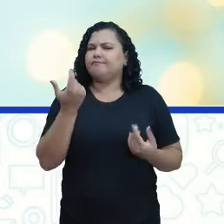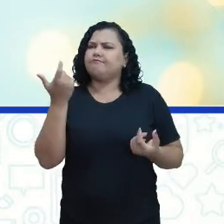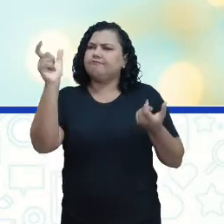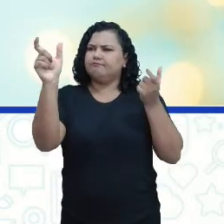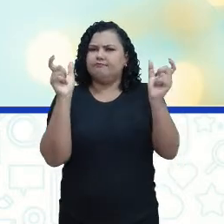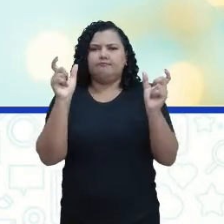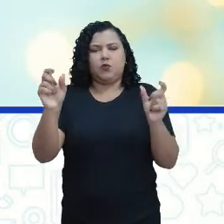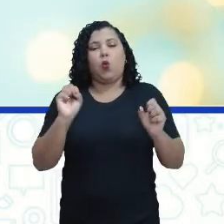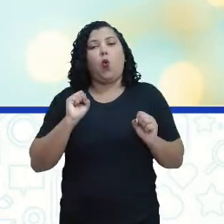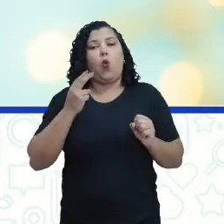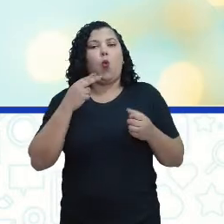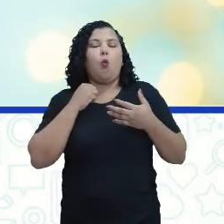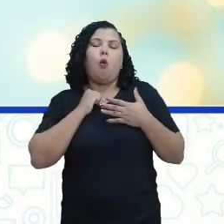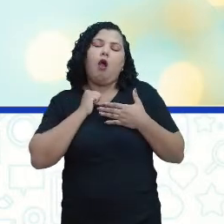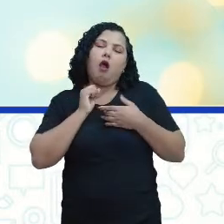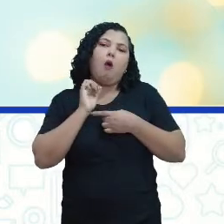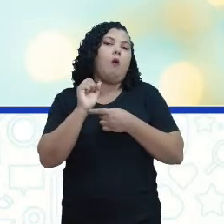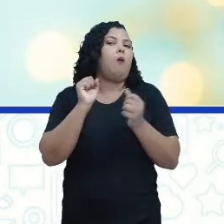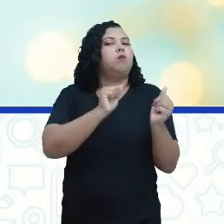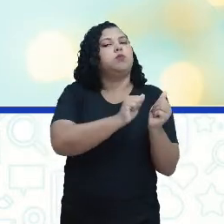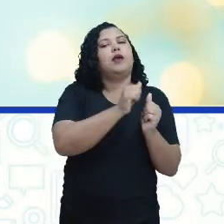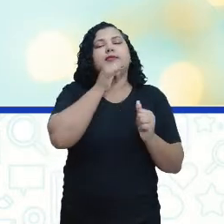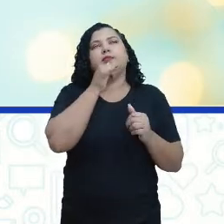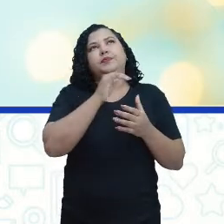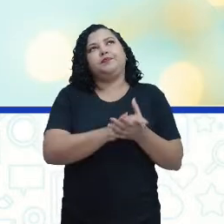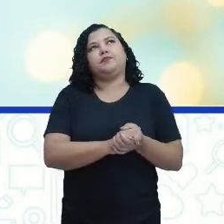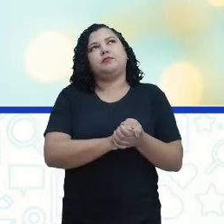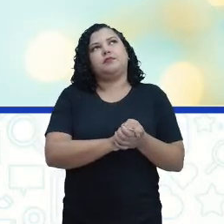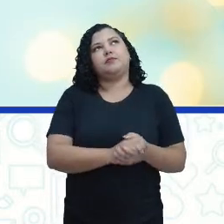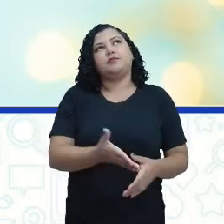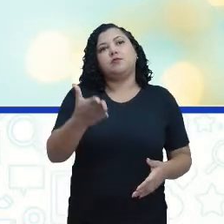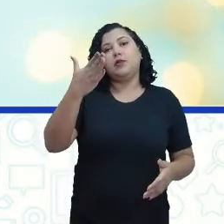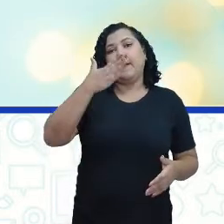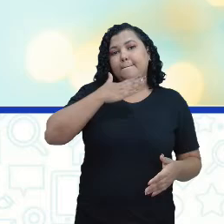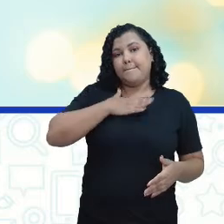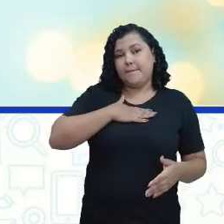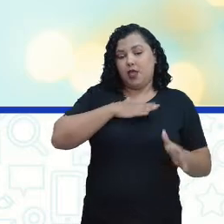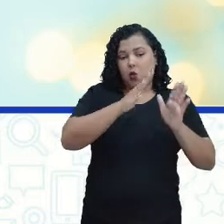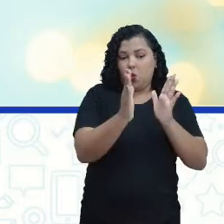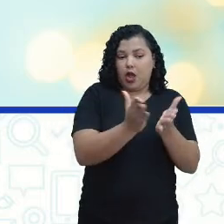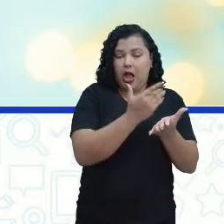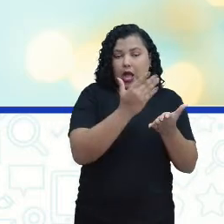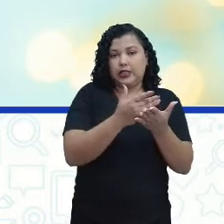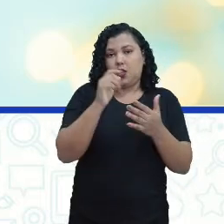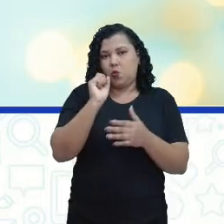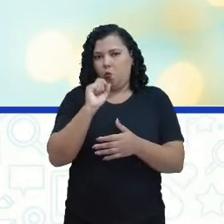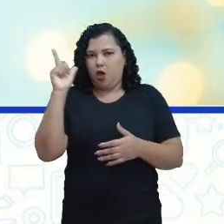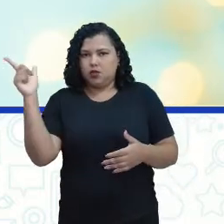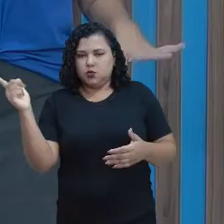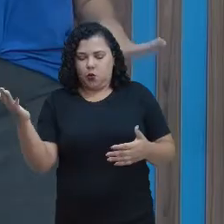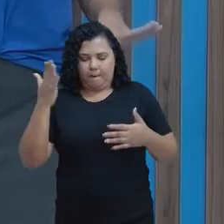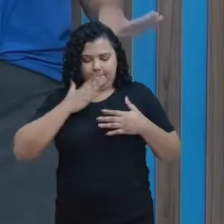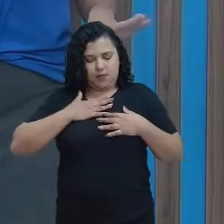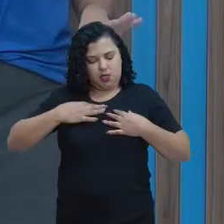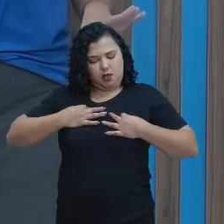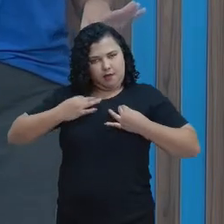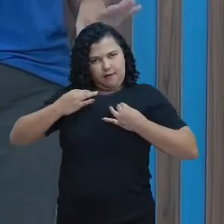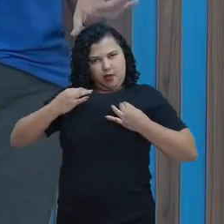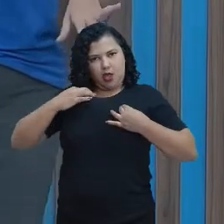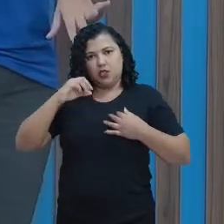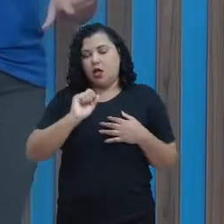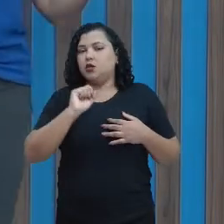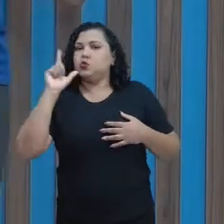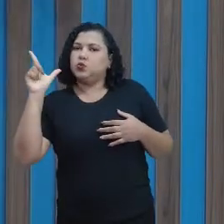que ou vão acompanhar, por exemplo, meu caderno é azul, minha farda é azul,